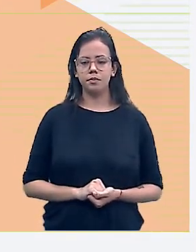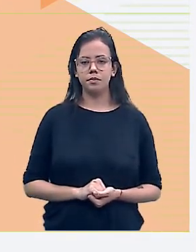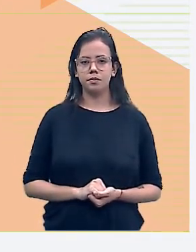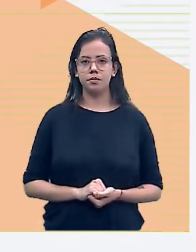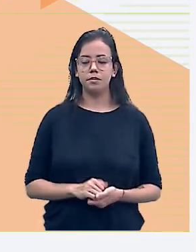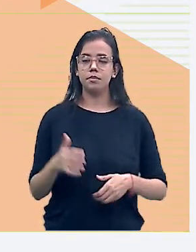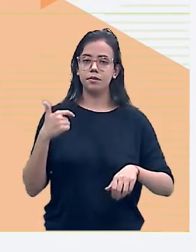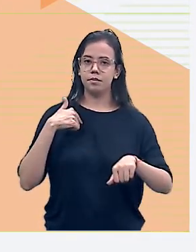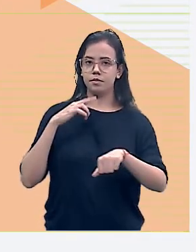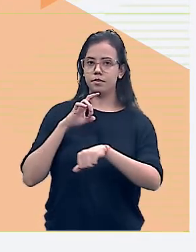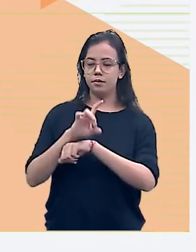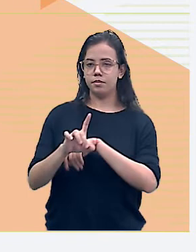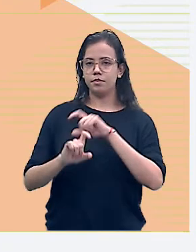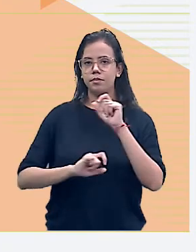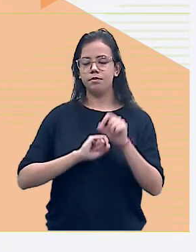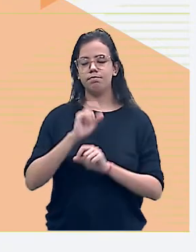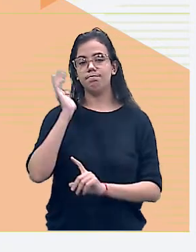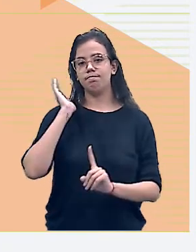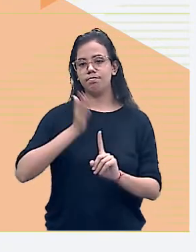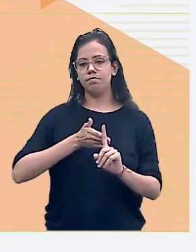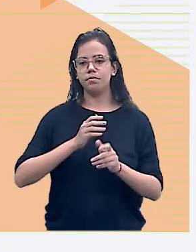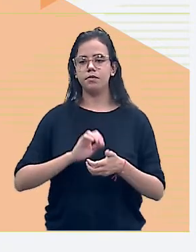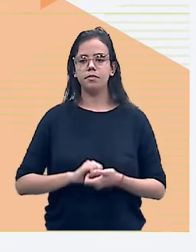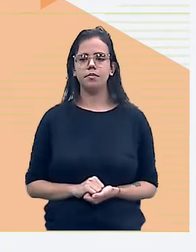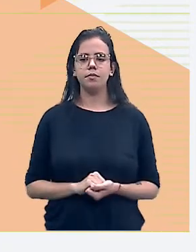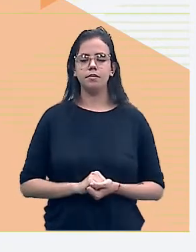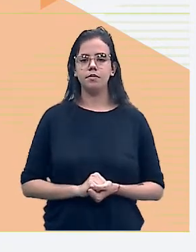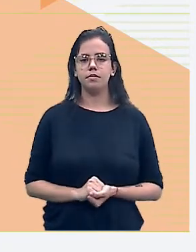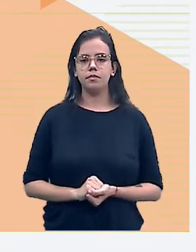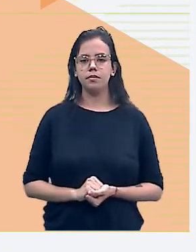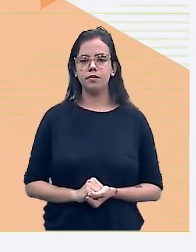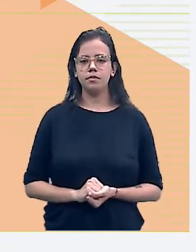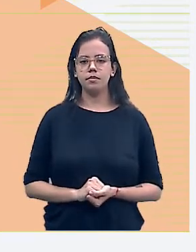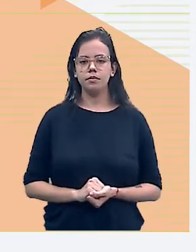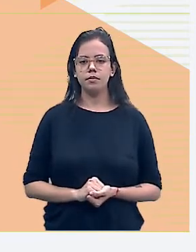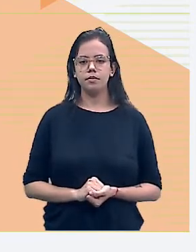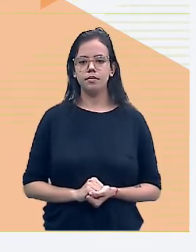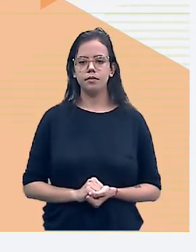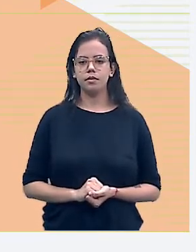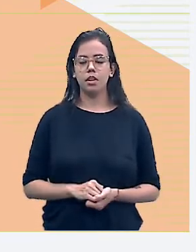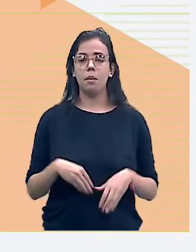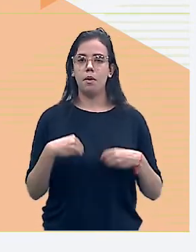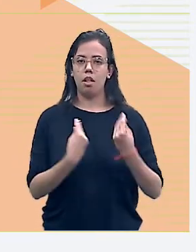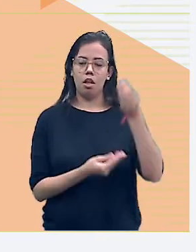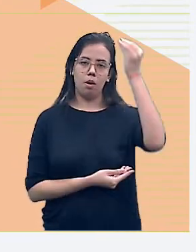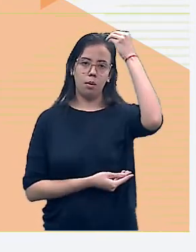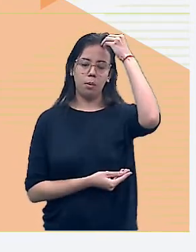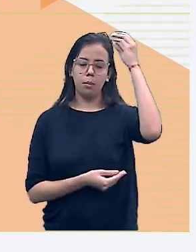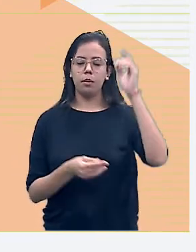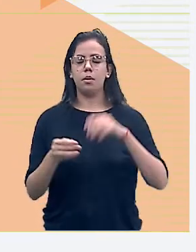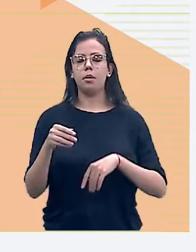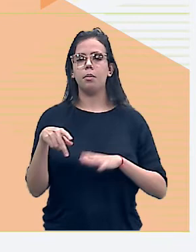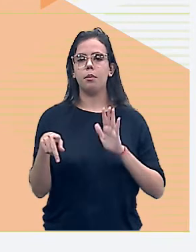aí a minha dica Ela é bem direta parágrafo de estado para culpabilizar o estado você precisa